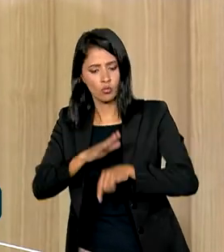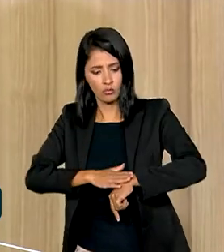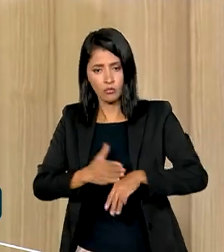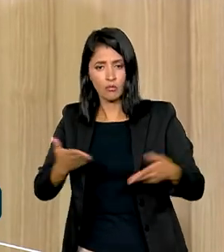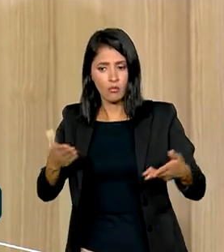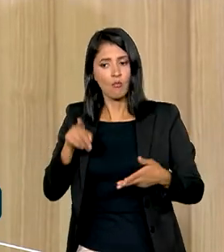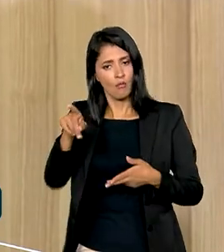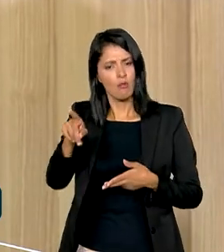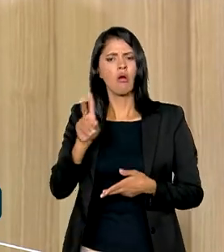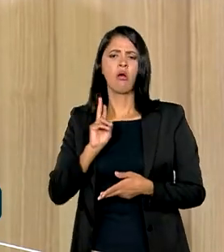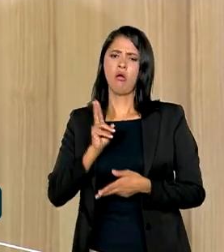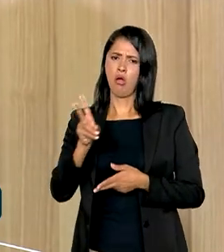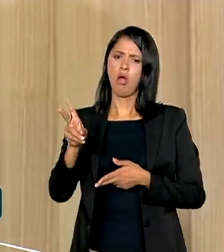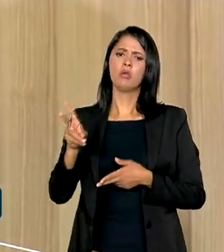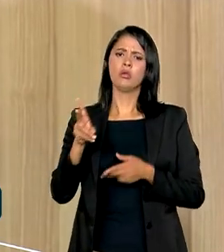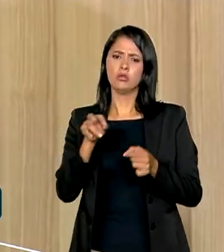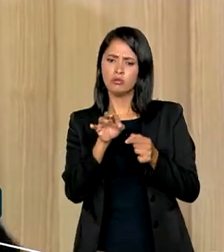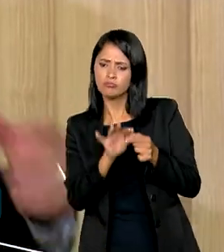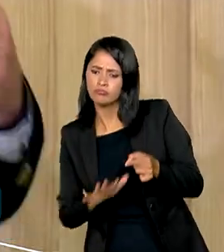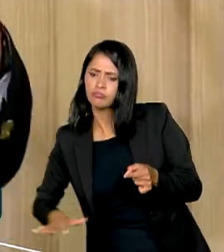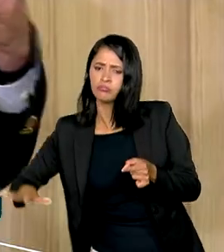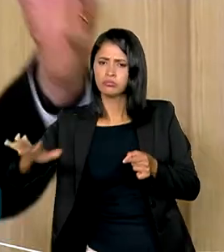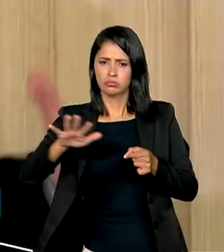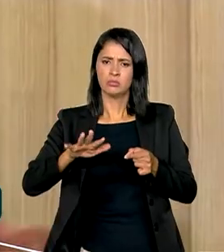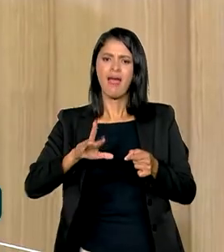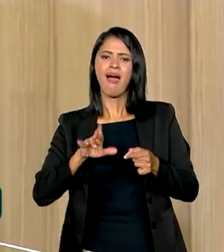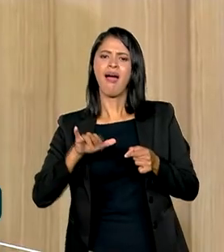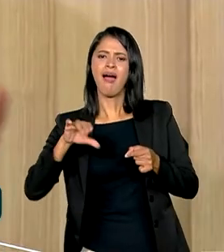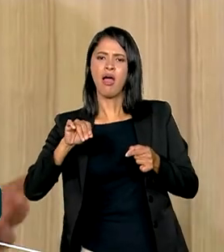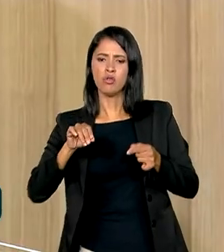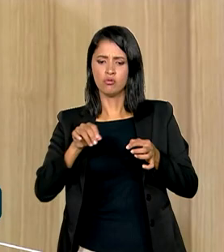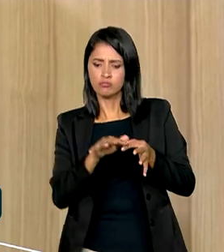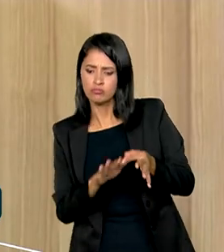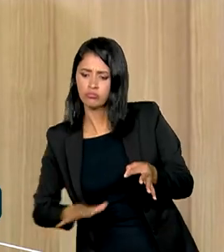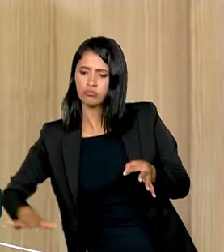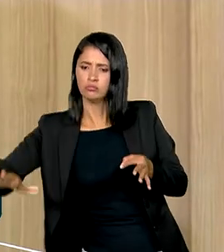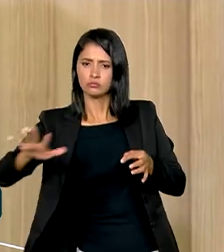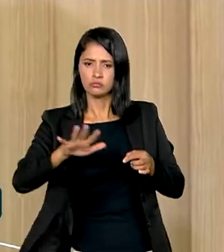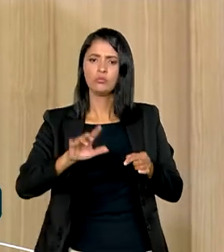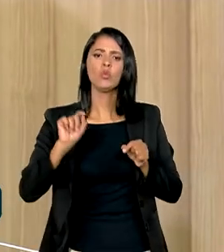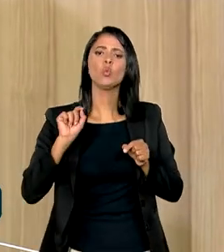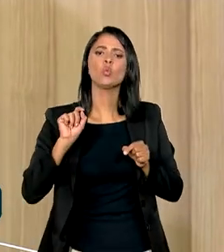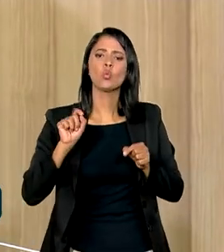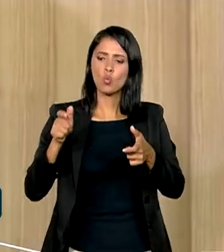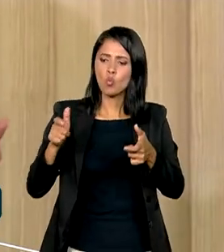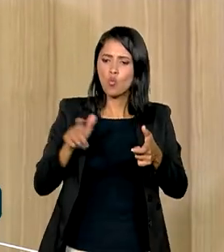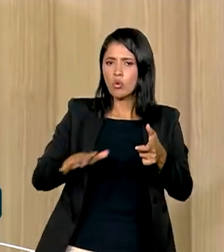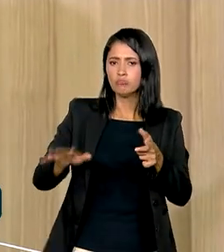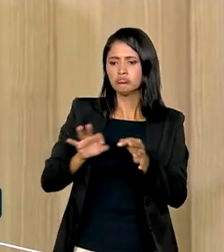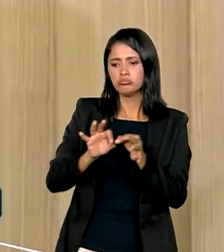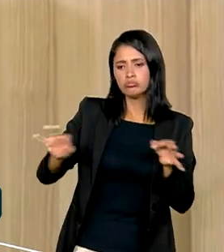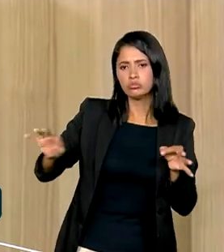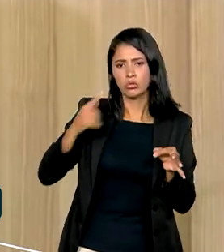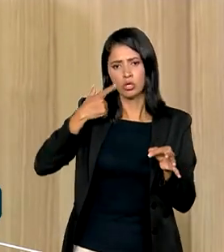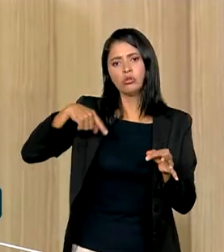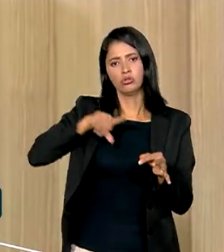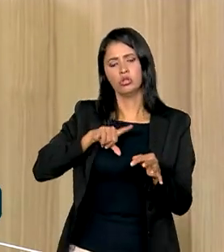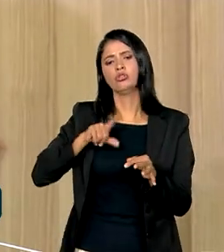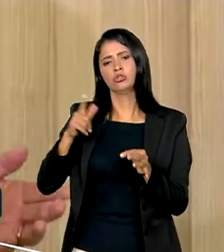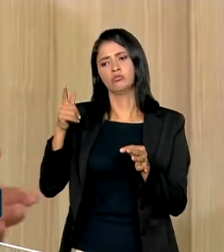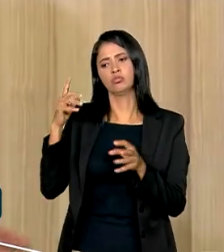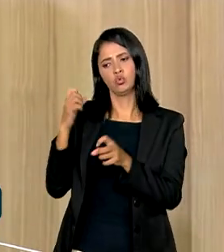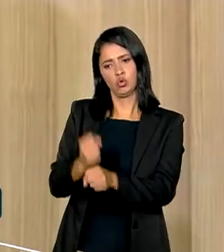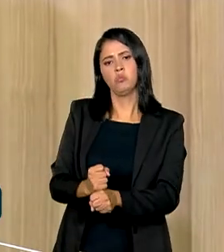ainda se encontrem neste raio ou neste perímetro que nós inicialmente definimos, ou